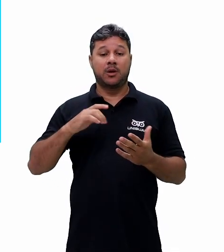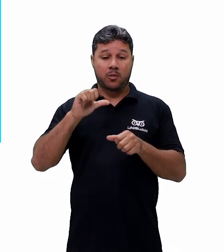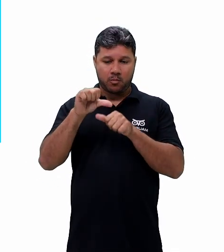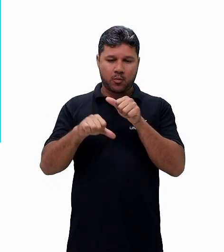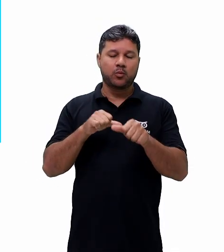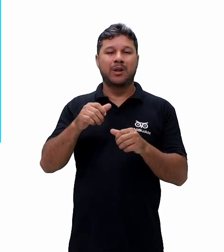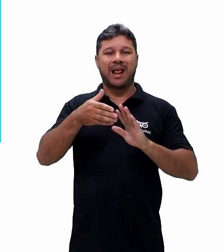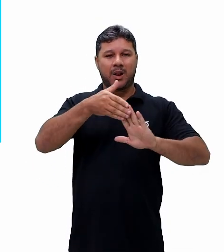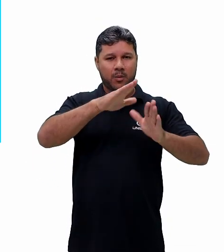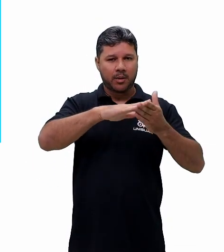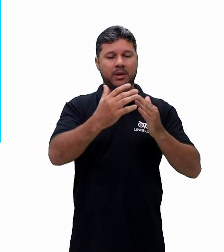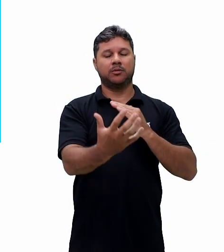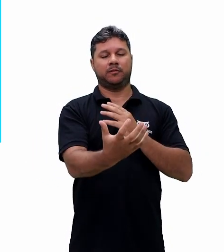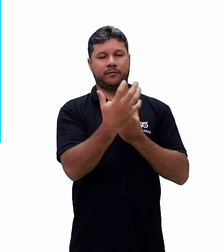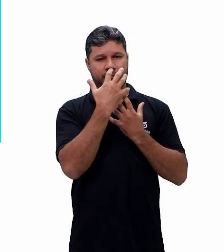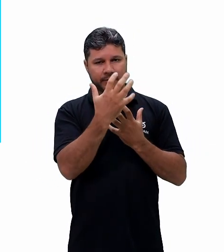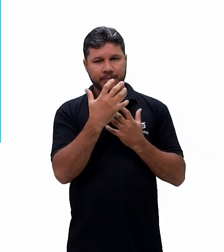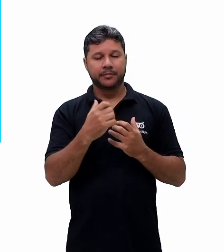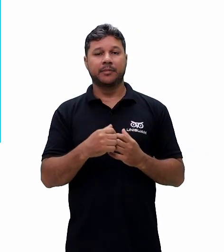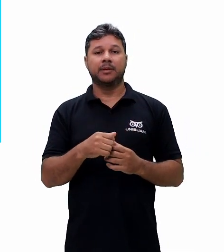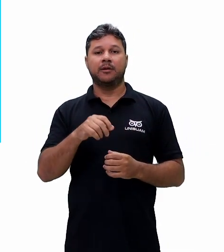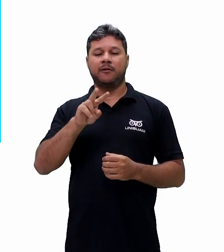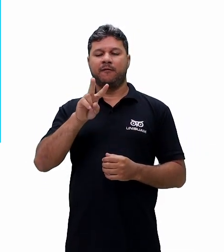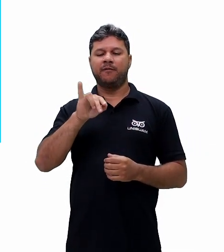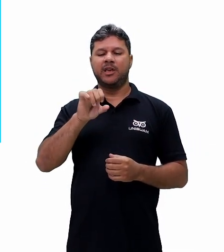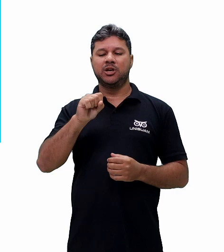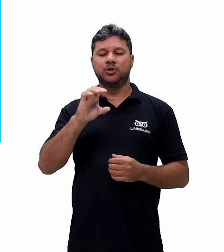altera algumas propriedades